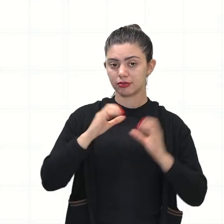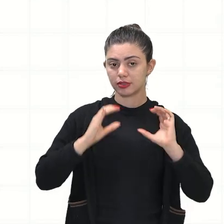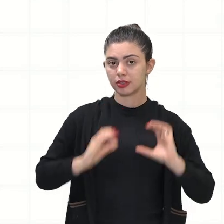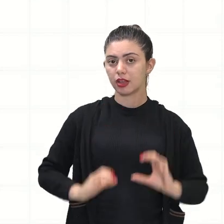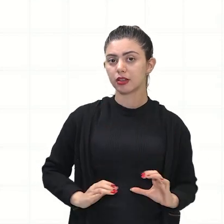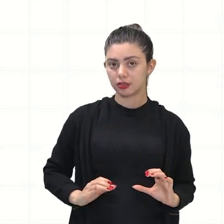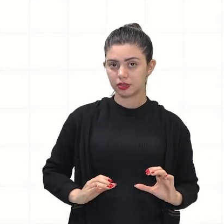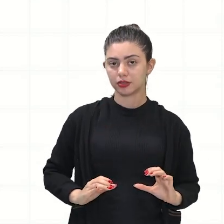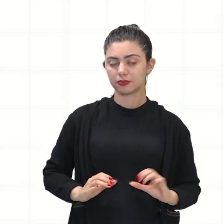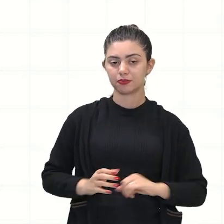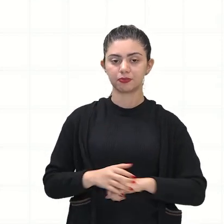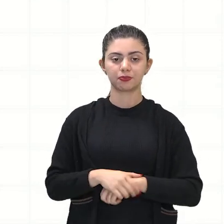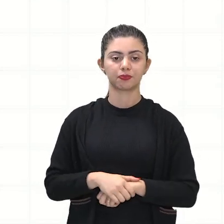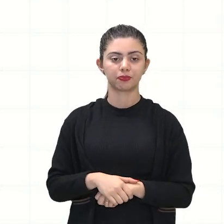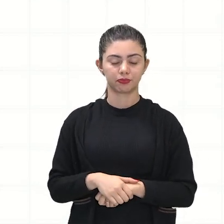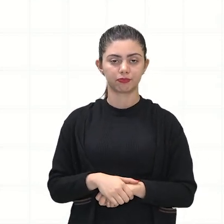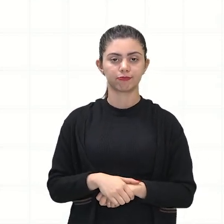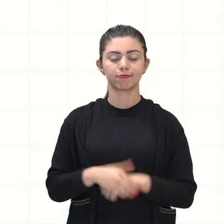como